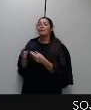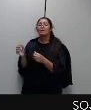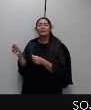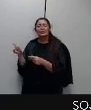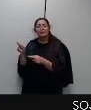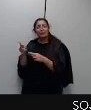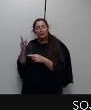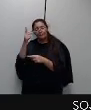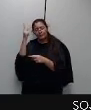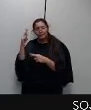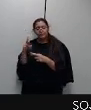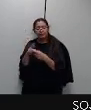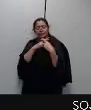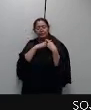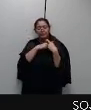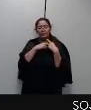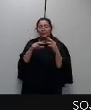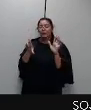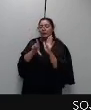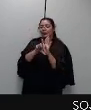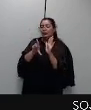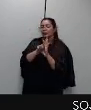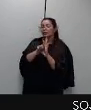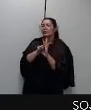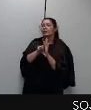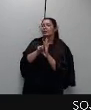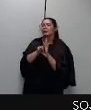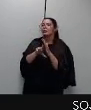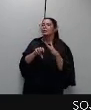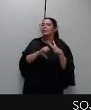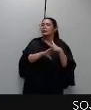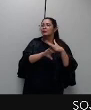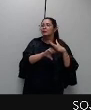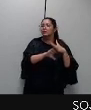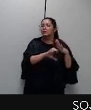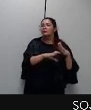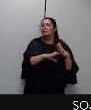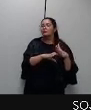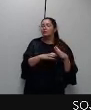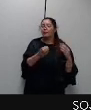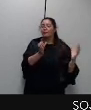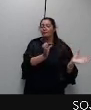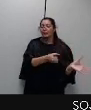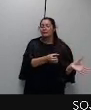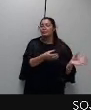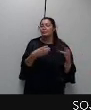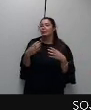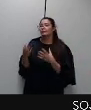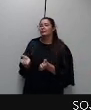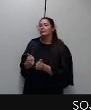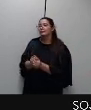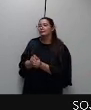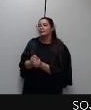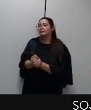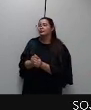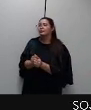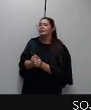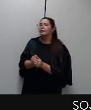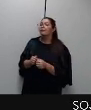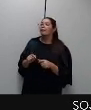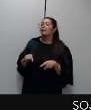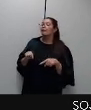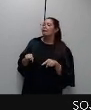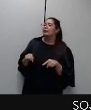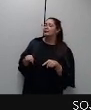pela lei a responsabilidade no caso aqui diga como participar do fato gerador aqui pode se torno do